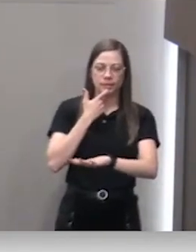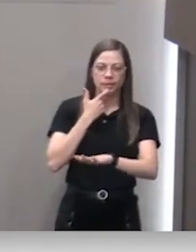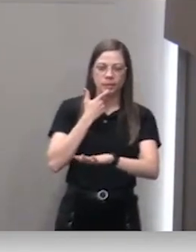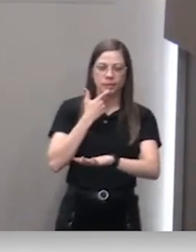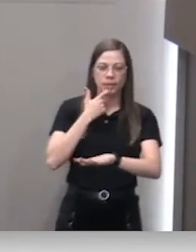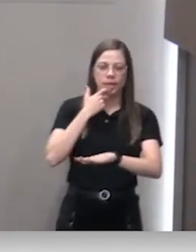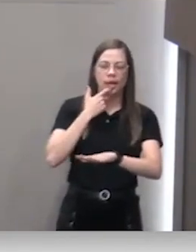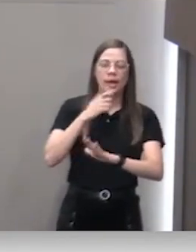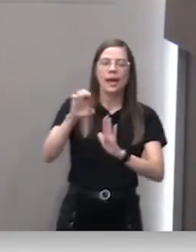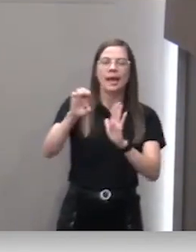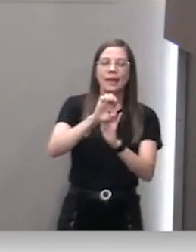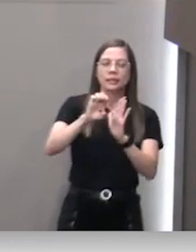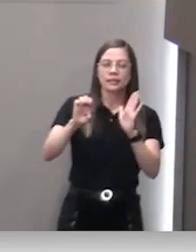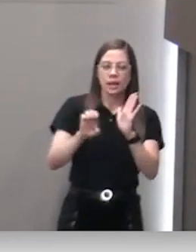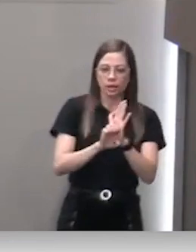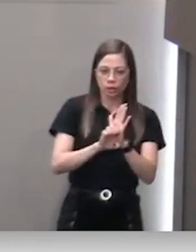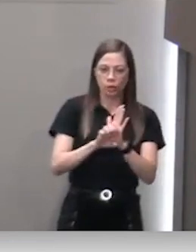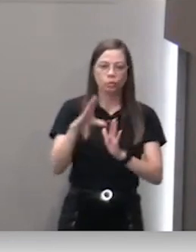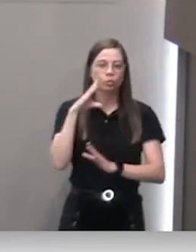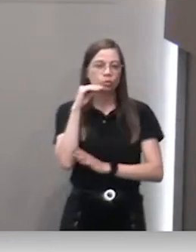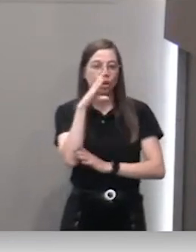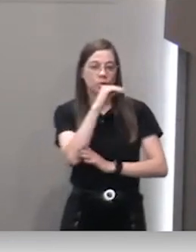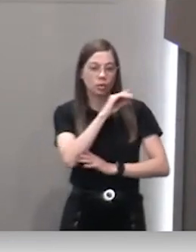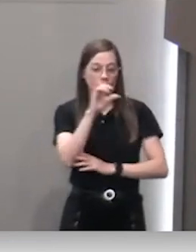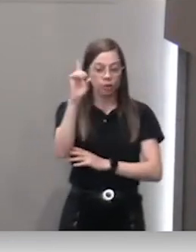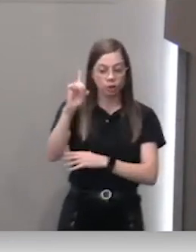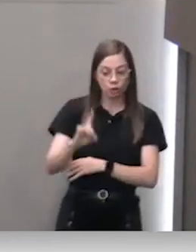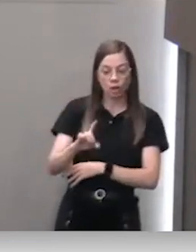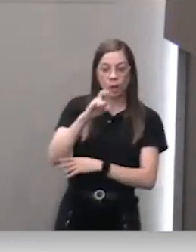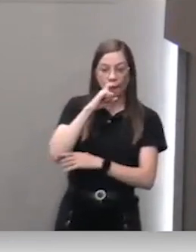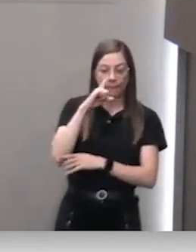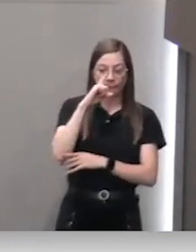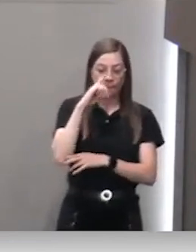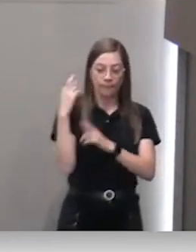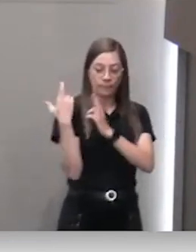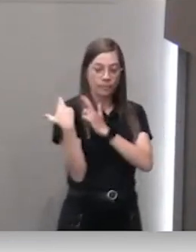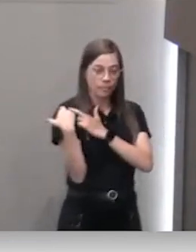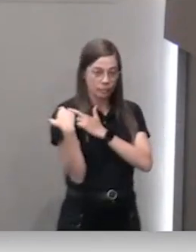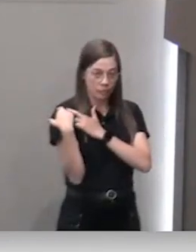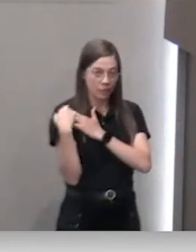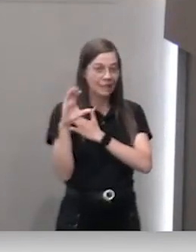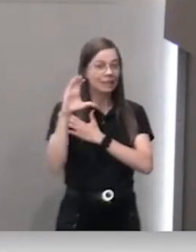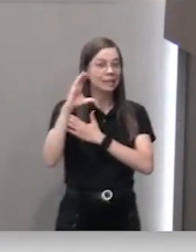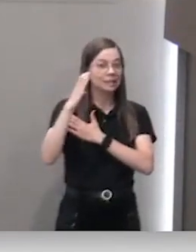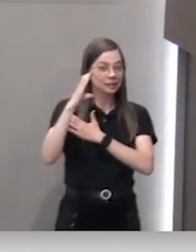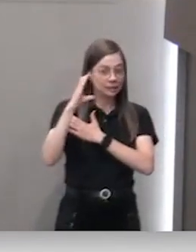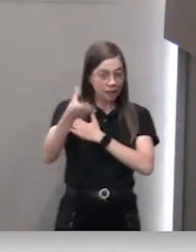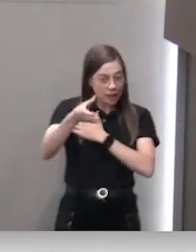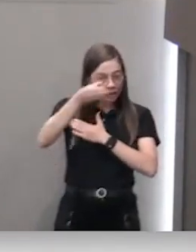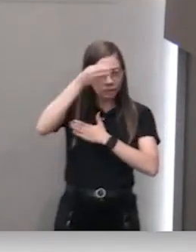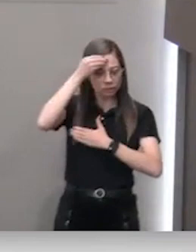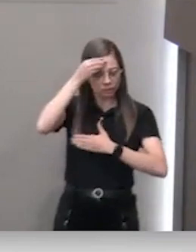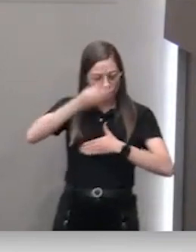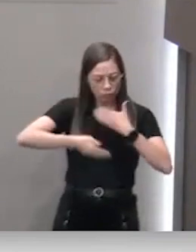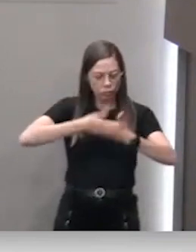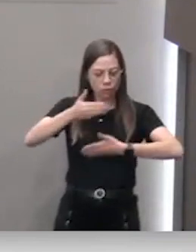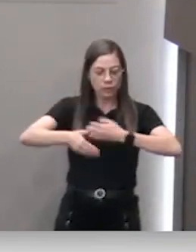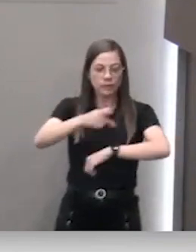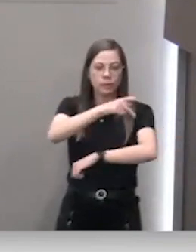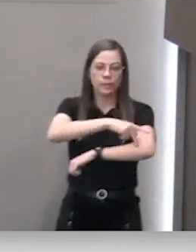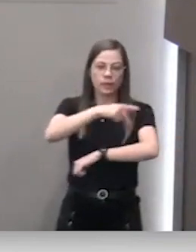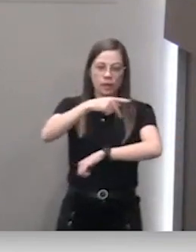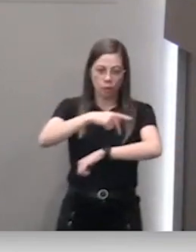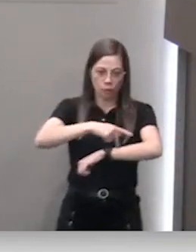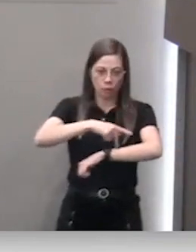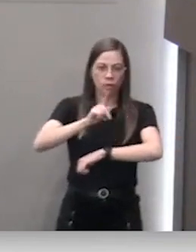Estatuto do Adolescente. É direito dos pais ou responsáveis ter ciência do processo pedagógico. É isso que nós estamos tratando aqui.